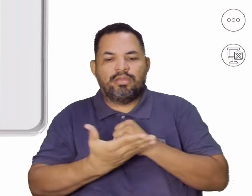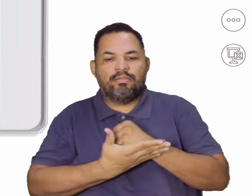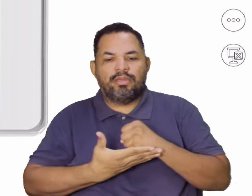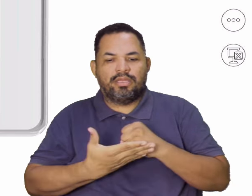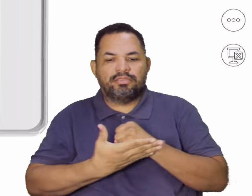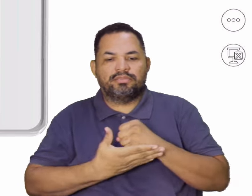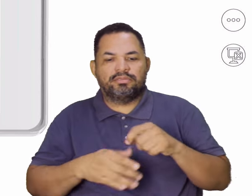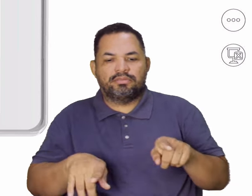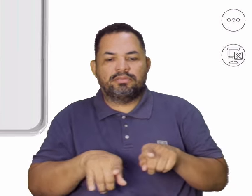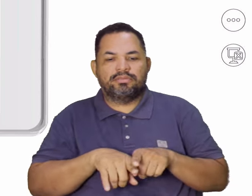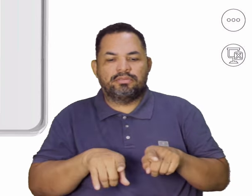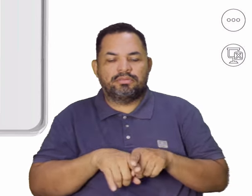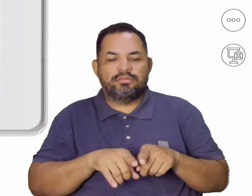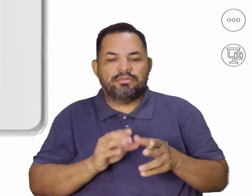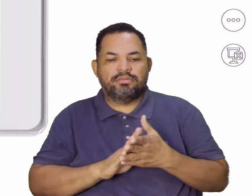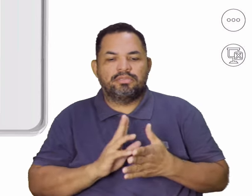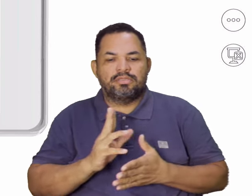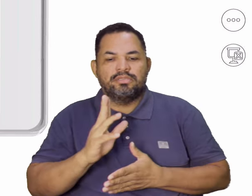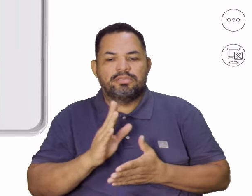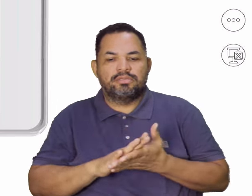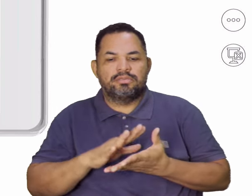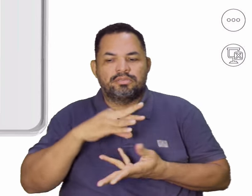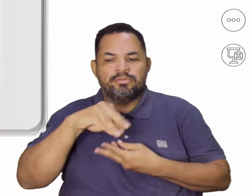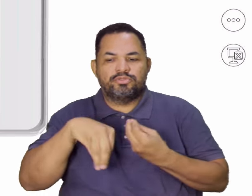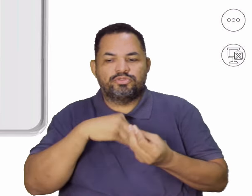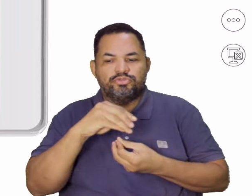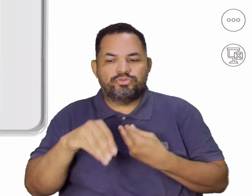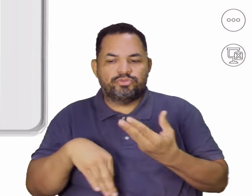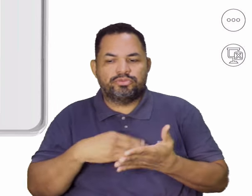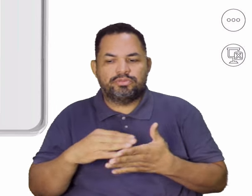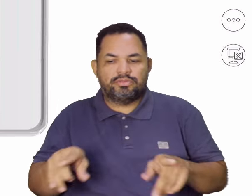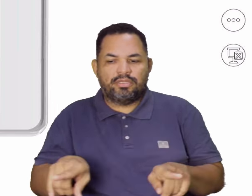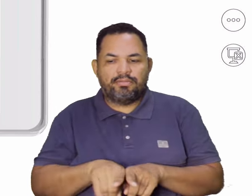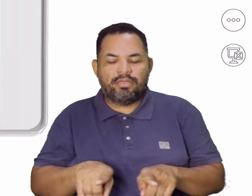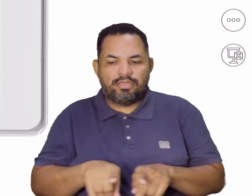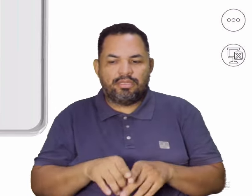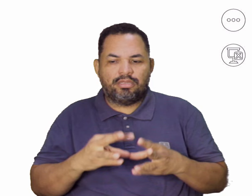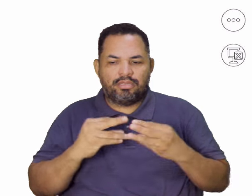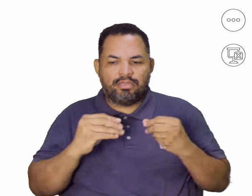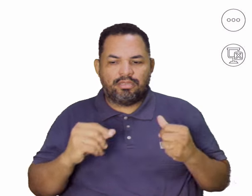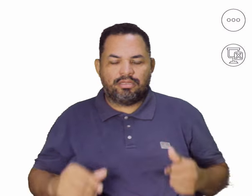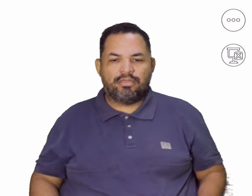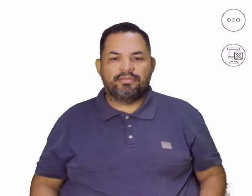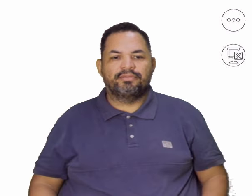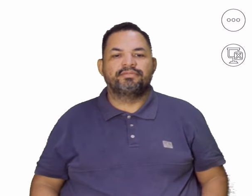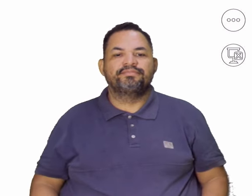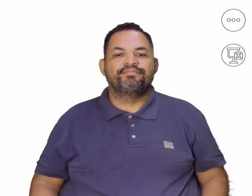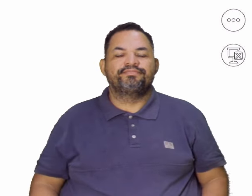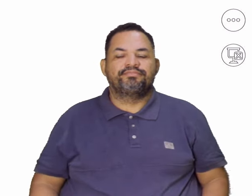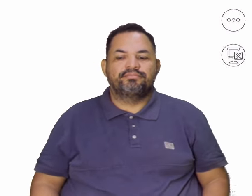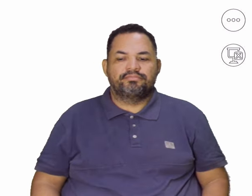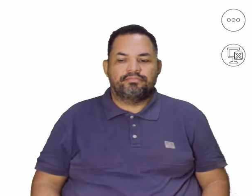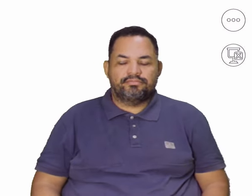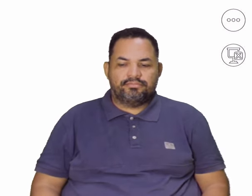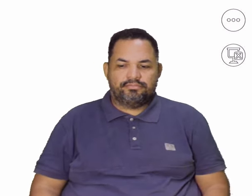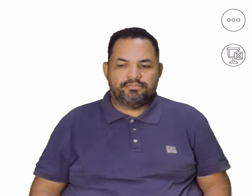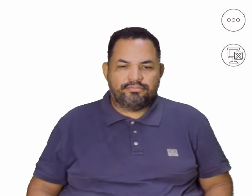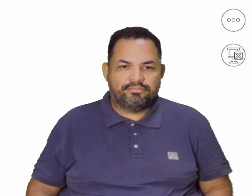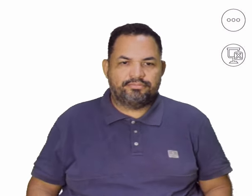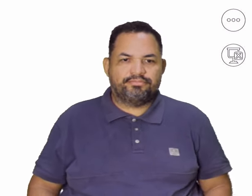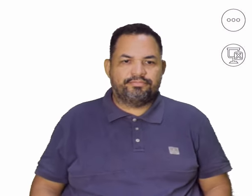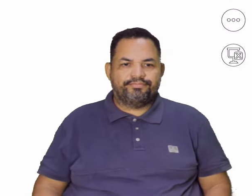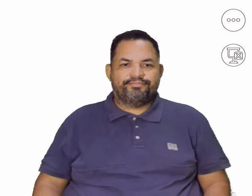base e constante de equilíbrio de solubilidade vamos lá então vamos revisar Olha aí falar de